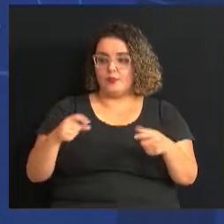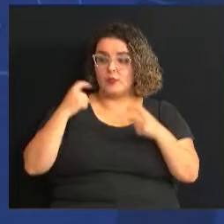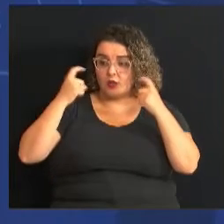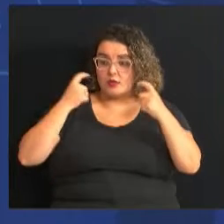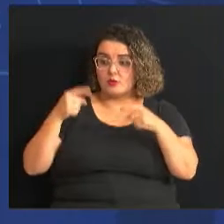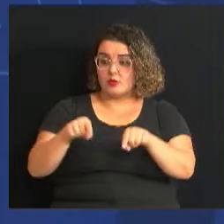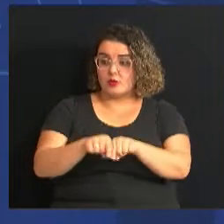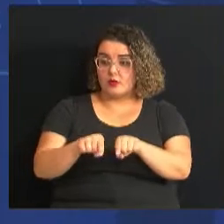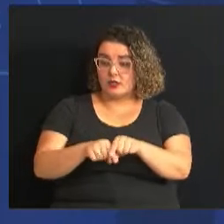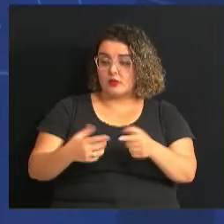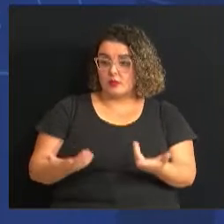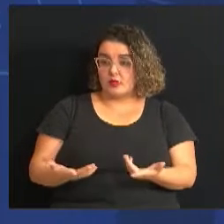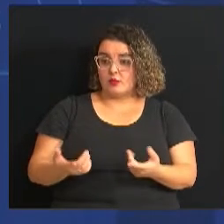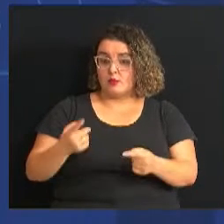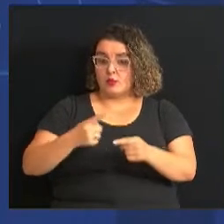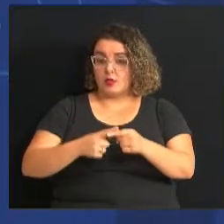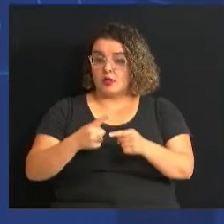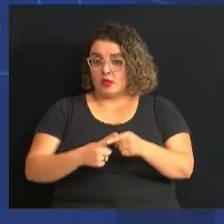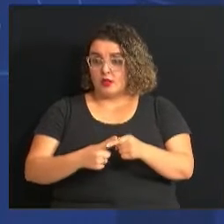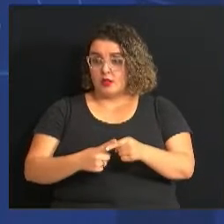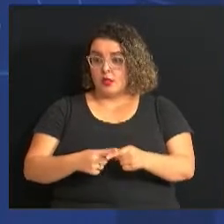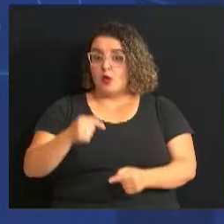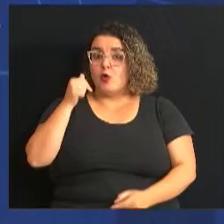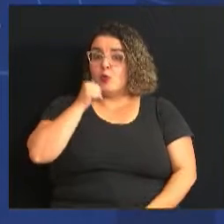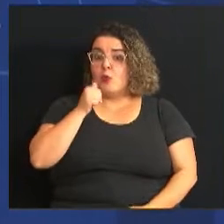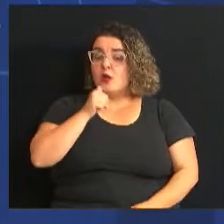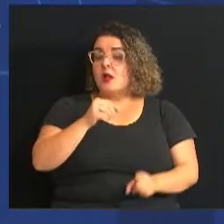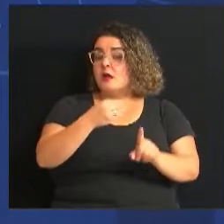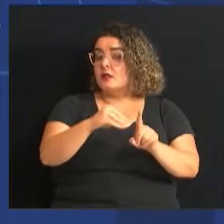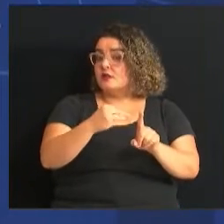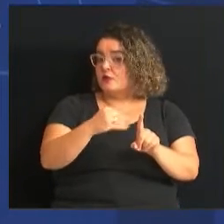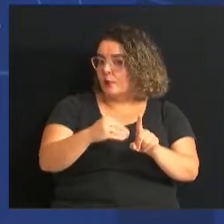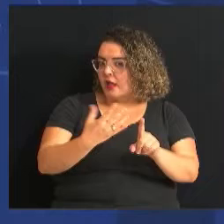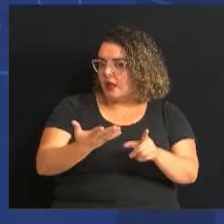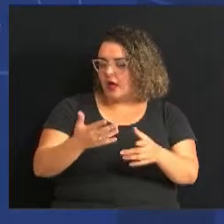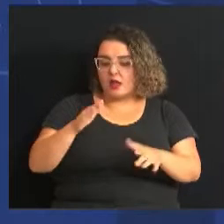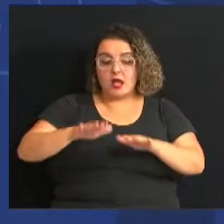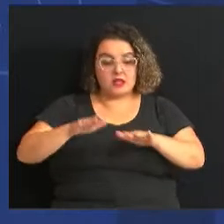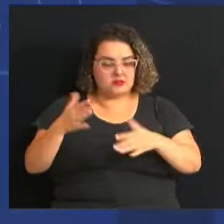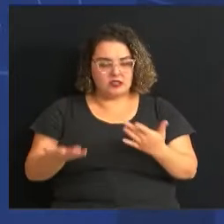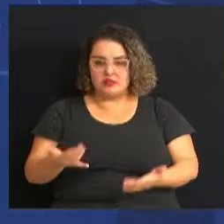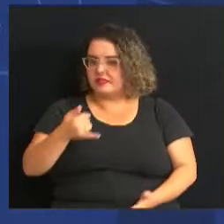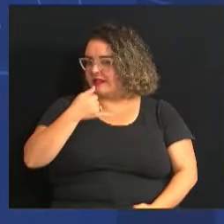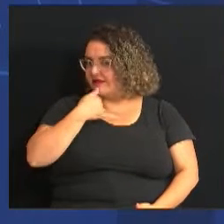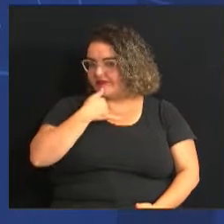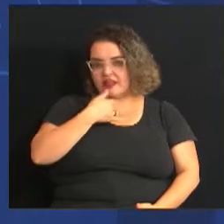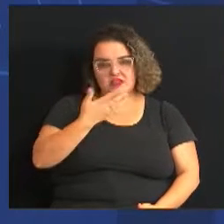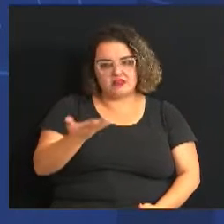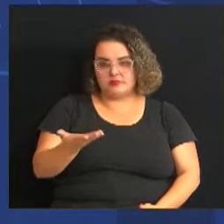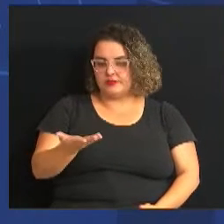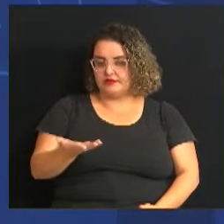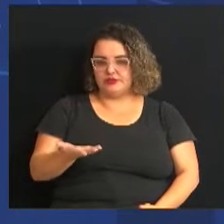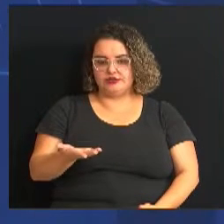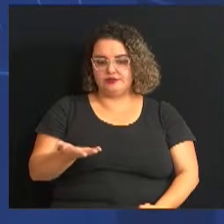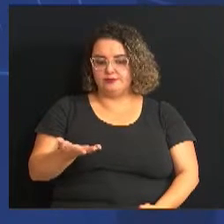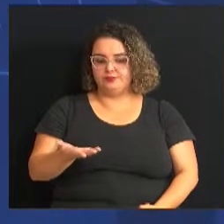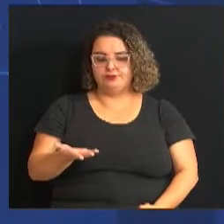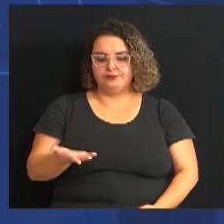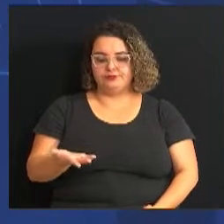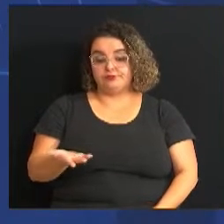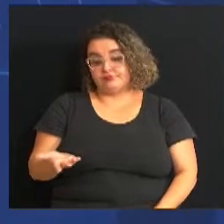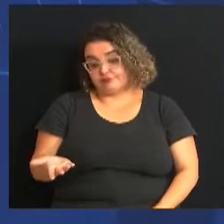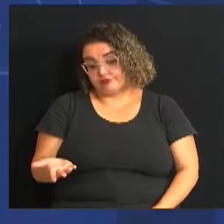também pelo fato de serem mulheres vulneráveis que acabam, infelizmente, optando assim até para o